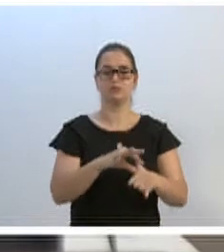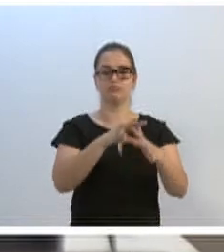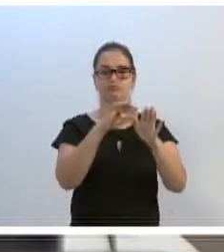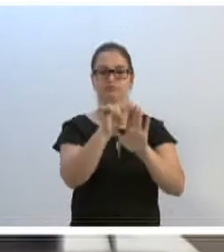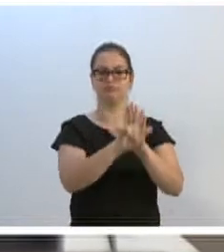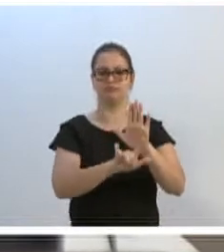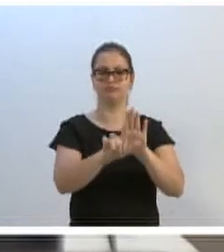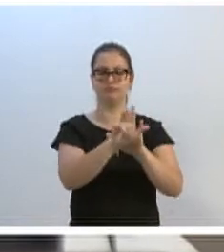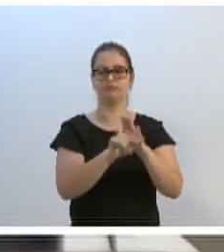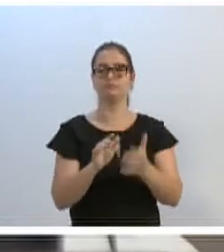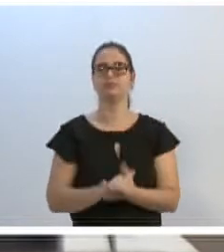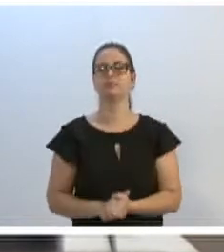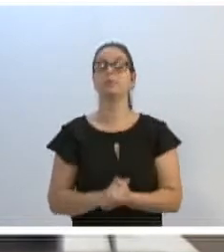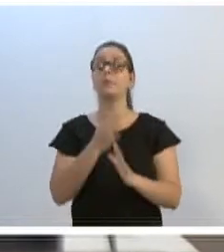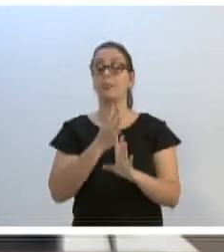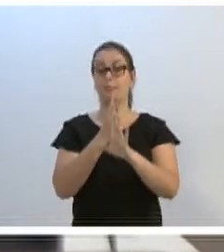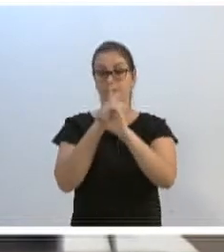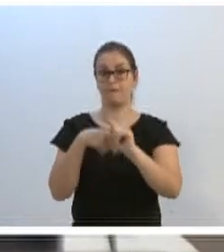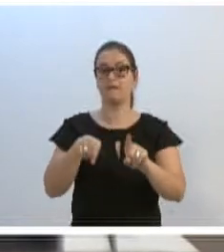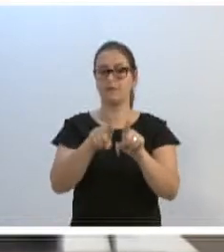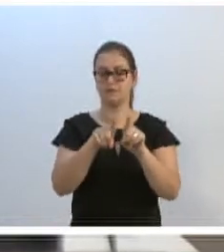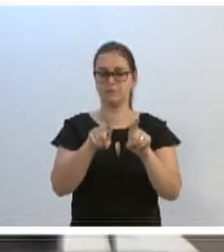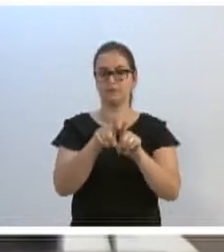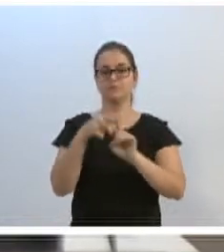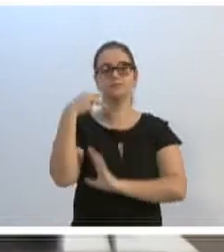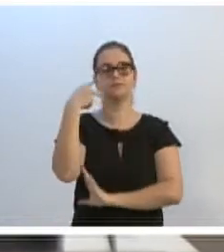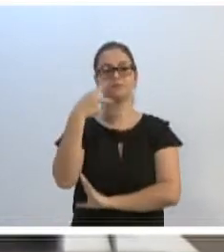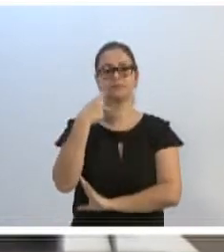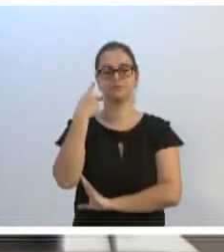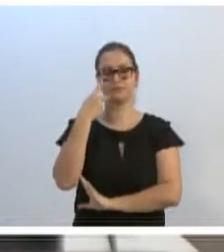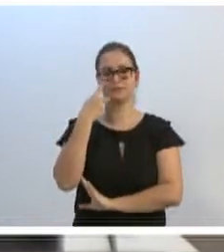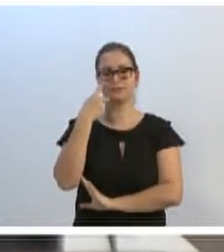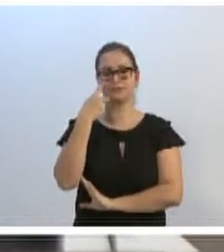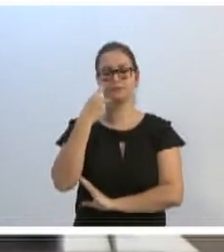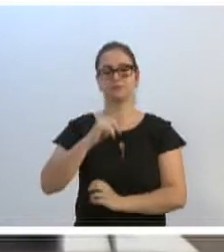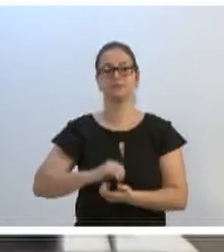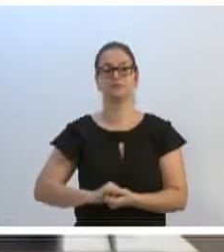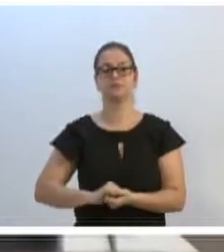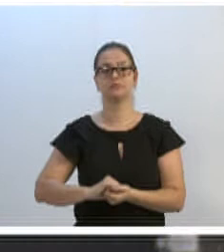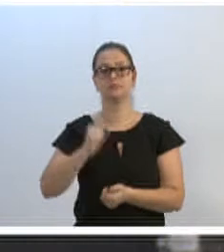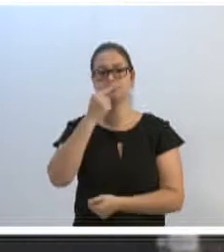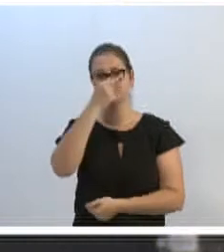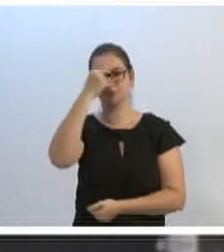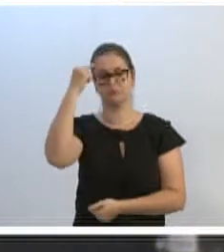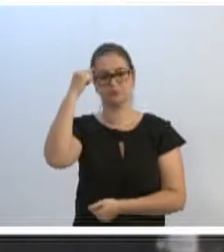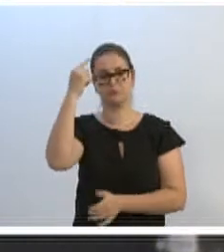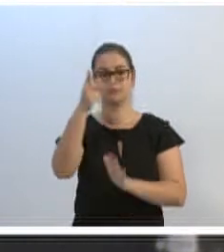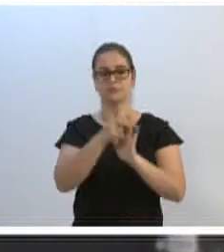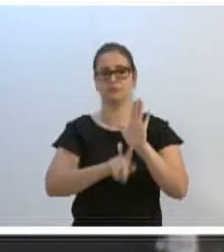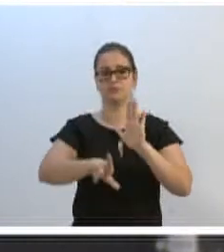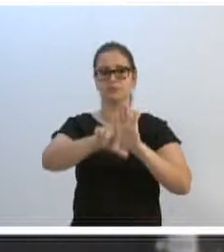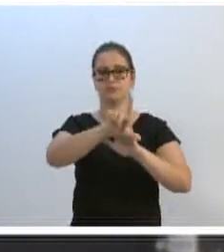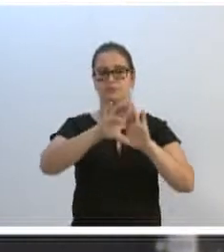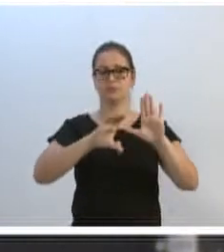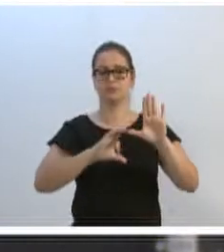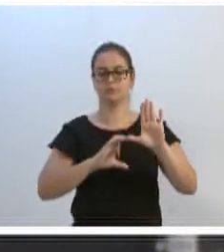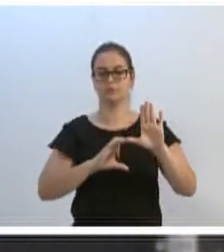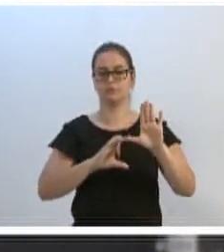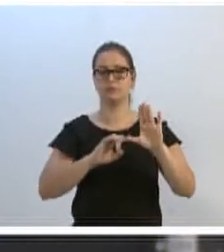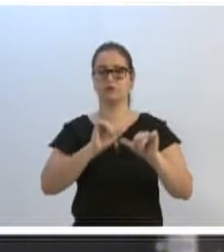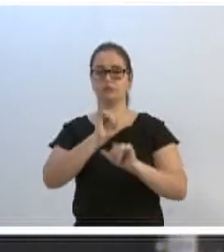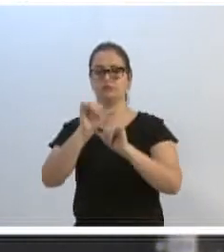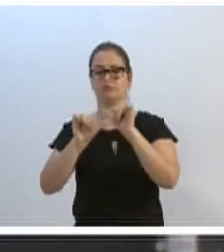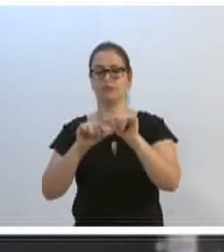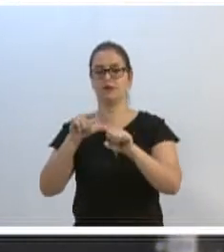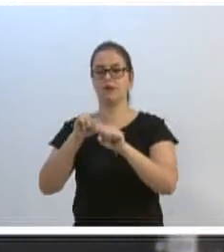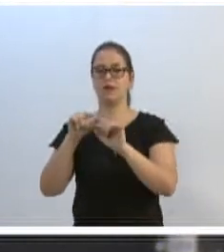legislativa. Pela ordem, senhor presidente. Ouço pela ordem, vereador Ito. Projeto de lei complementar altera